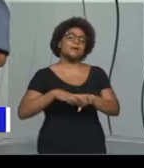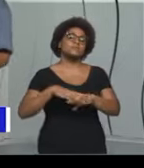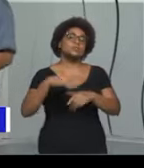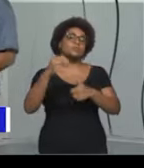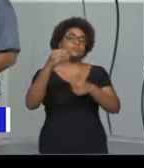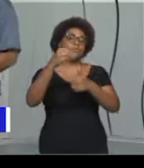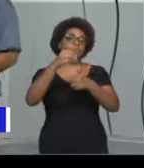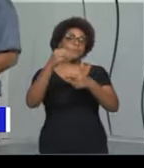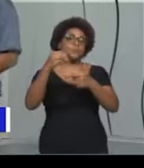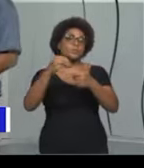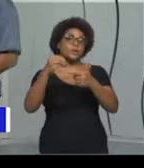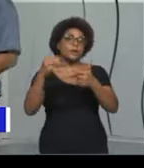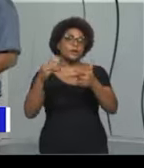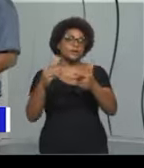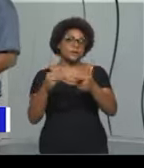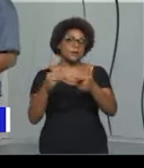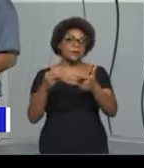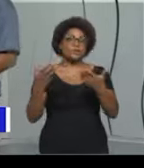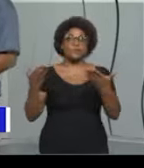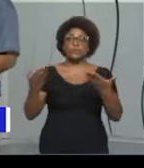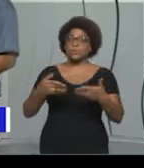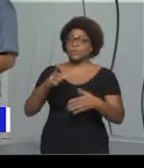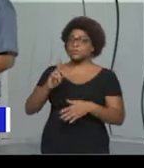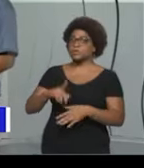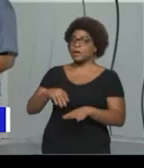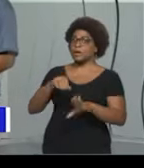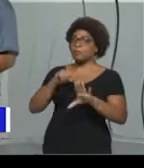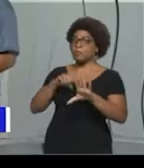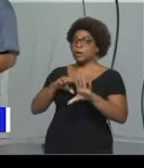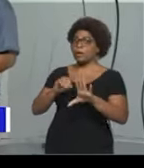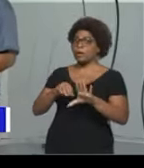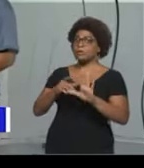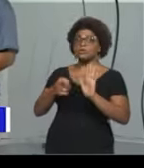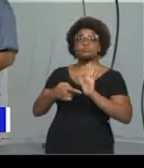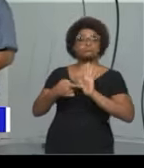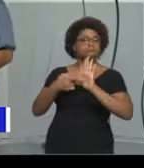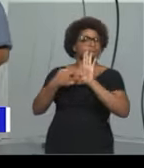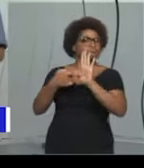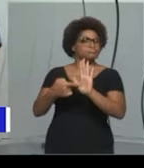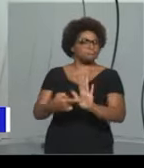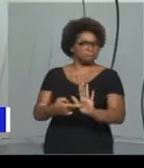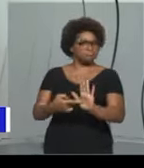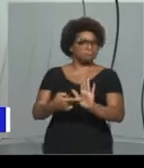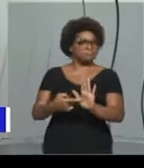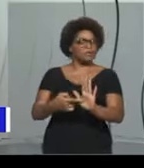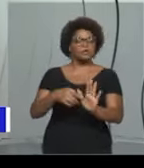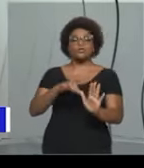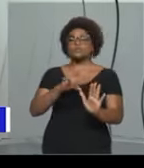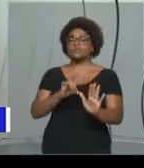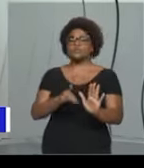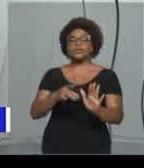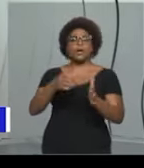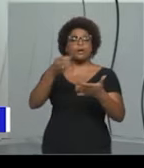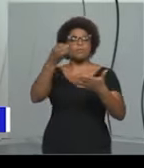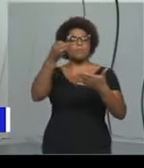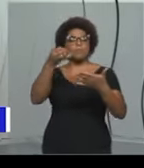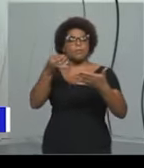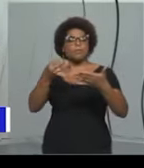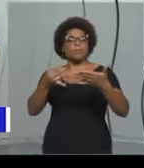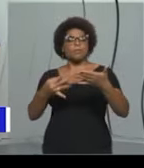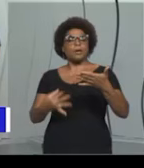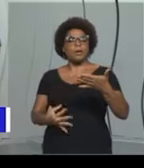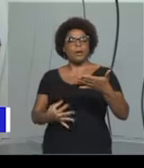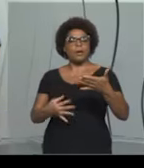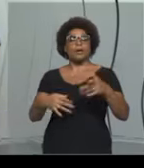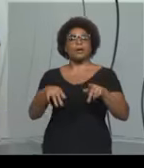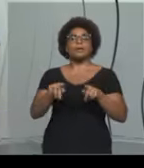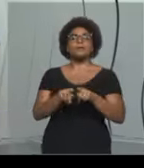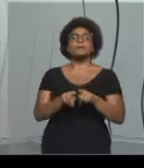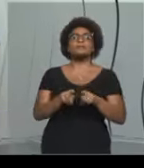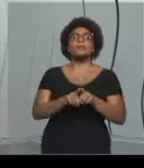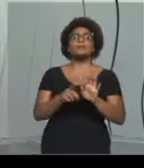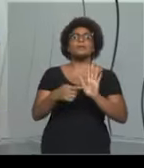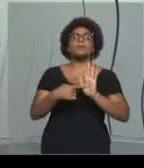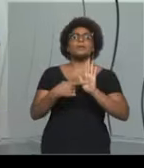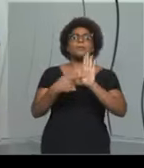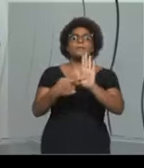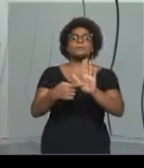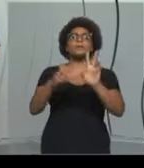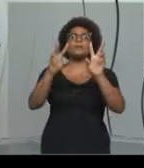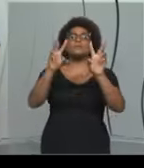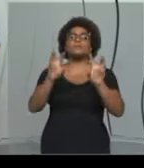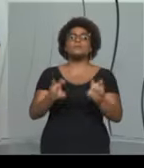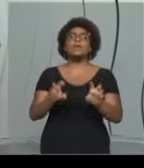de apresentação, na qual eu vou apresentar o projeto, vou me apresentar e nós vamos apresentar também os temas que